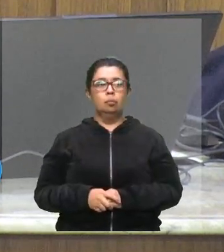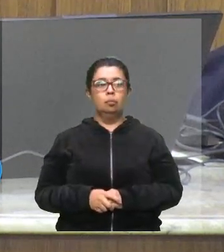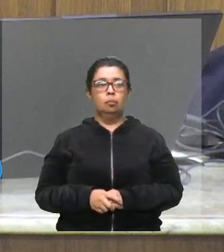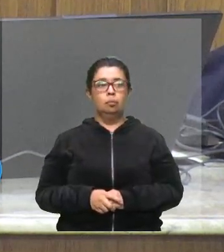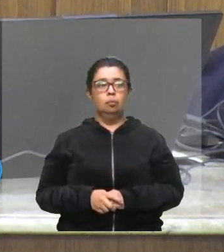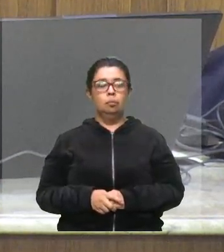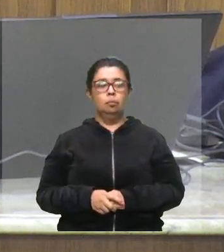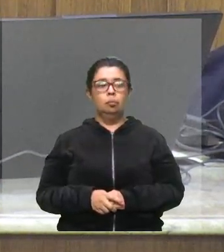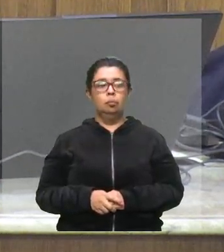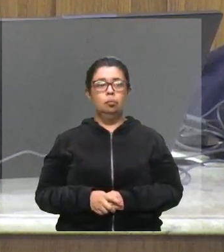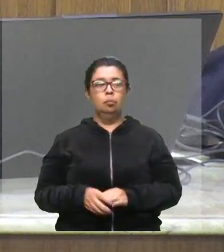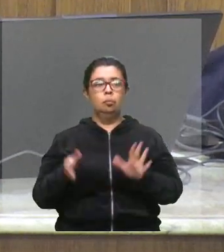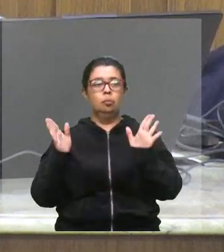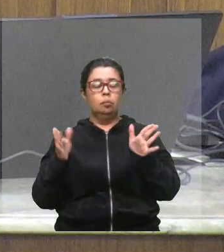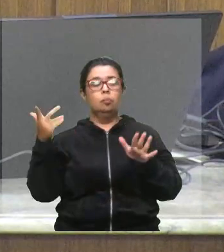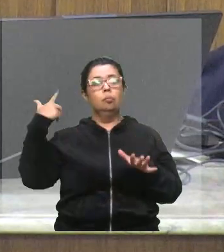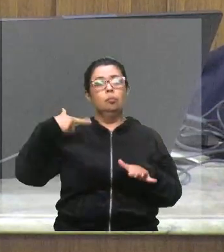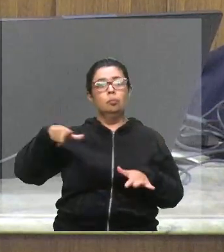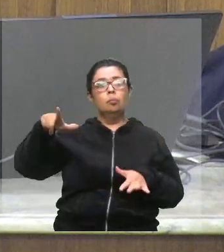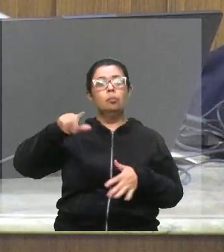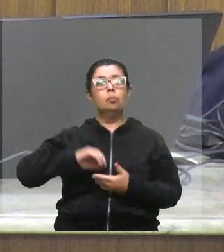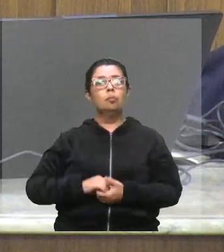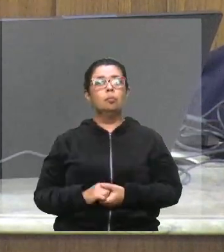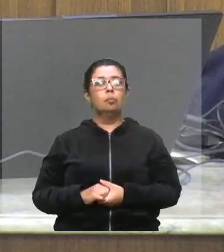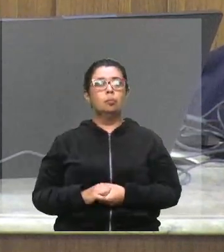Então, vamos dar prosseguimento.